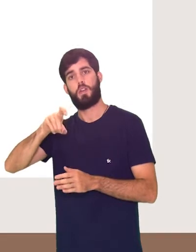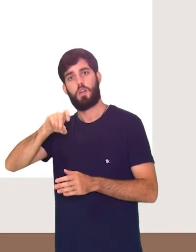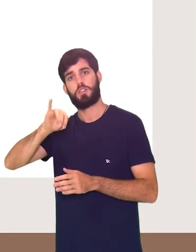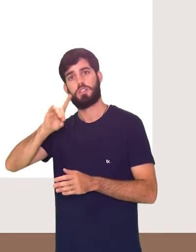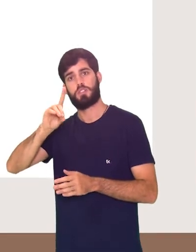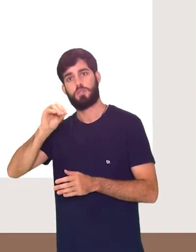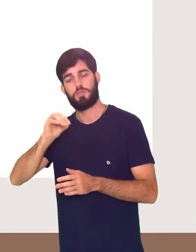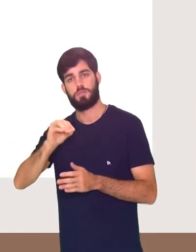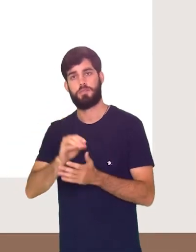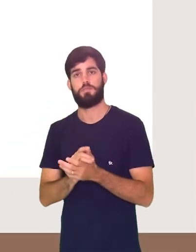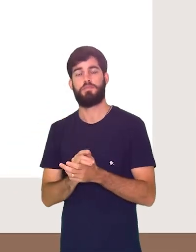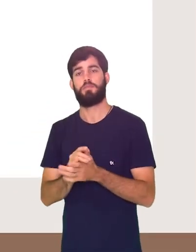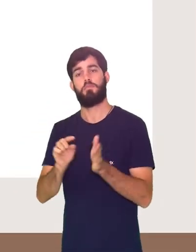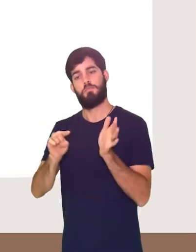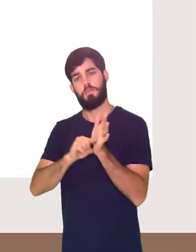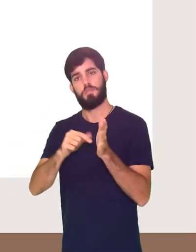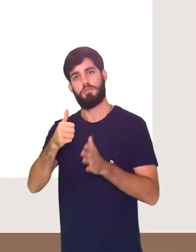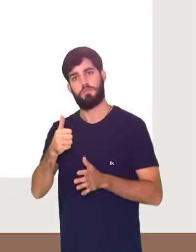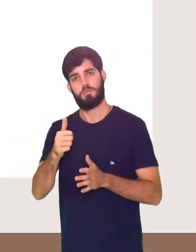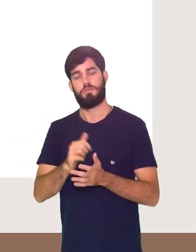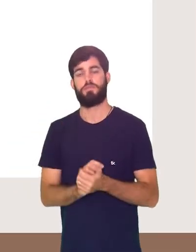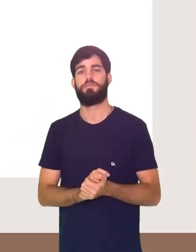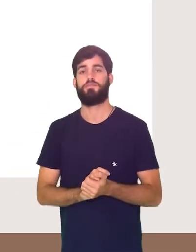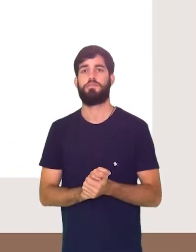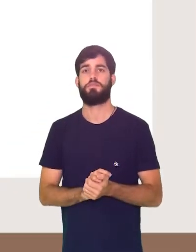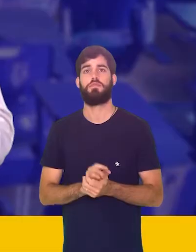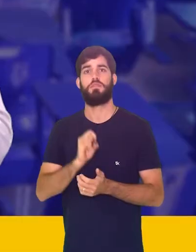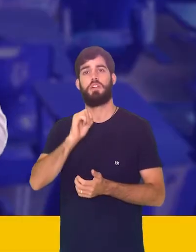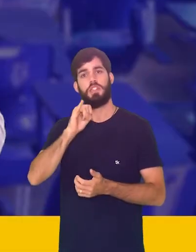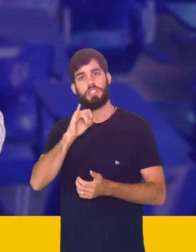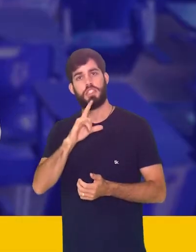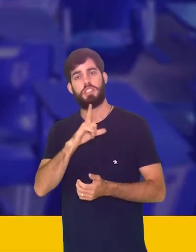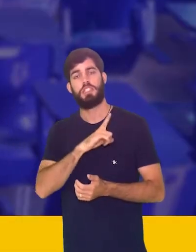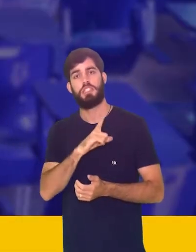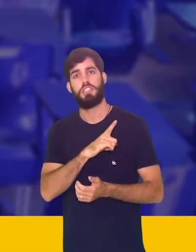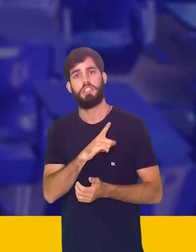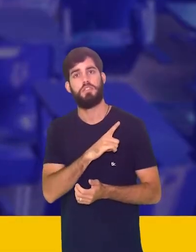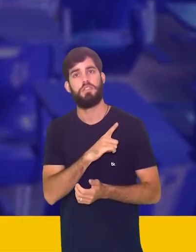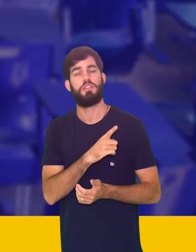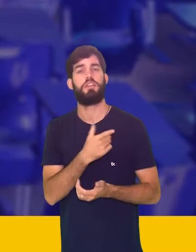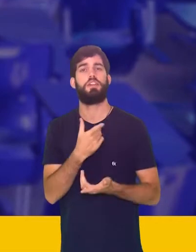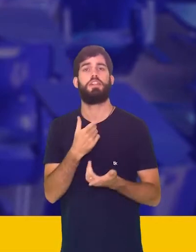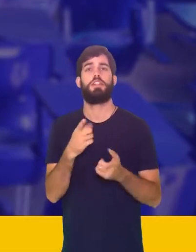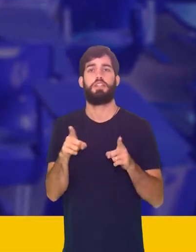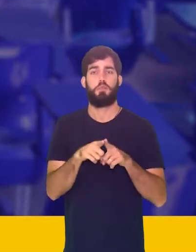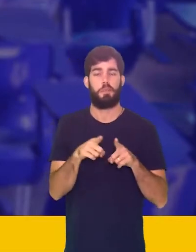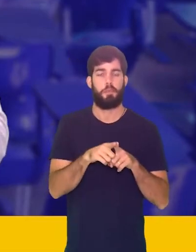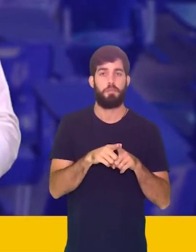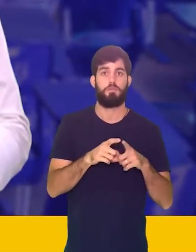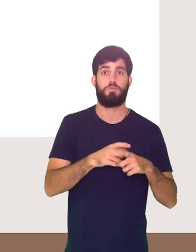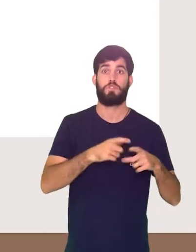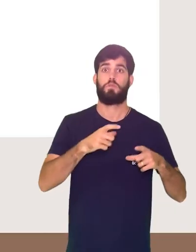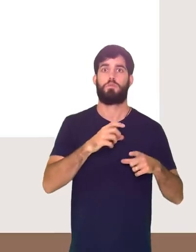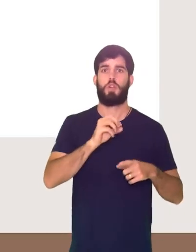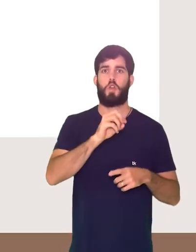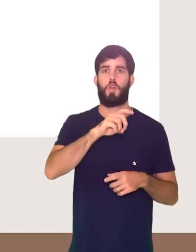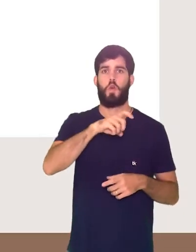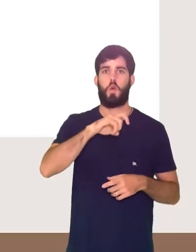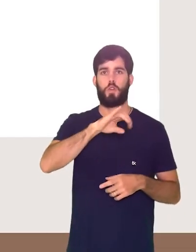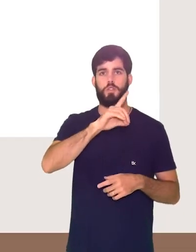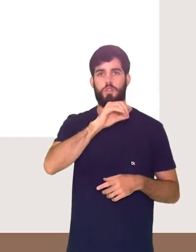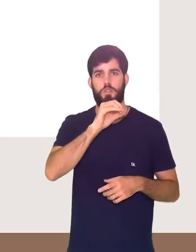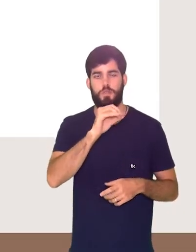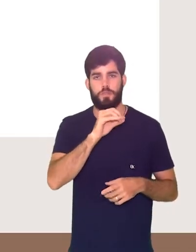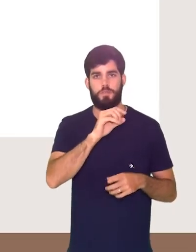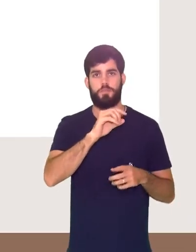numa prova, é menos 1. E se houver, mais raro, um superóxido, é menos meio.